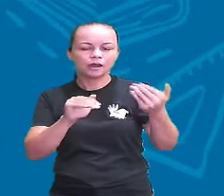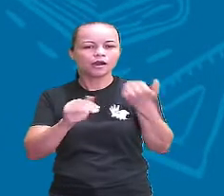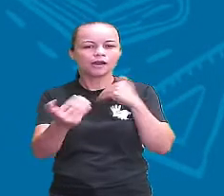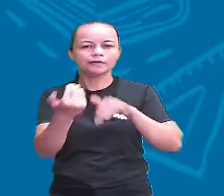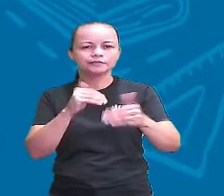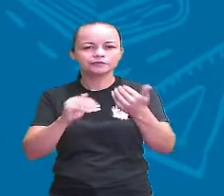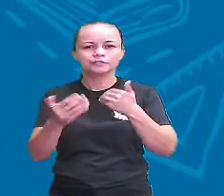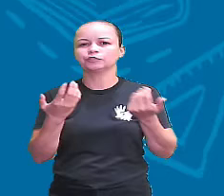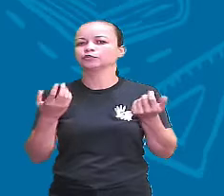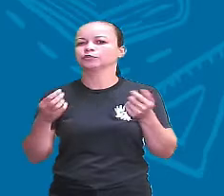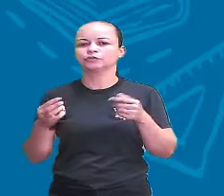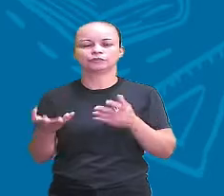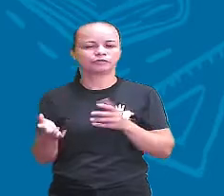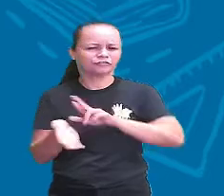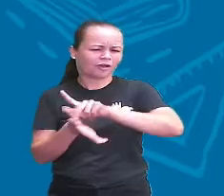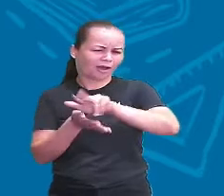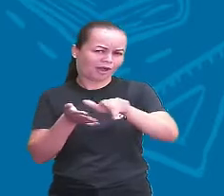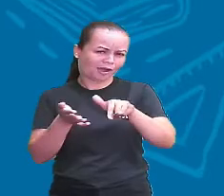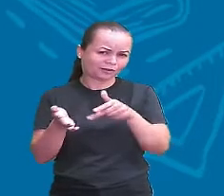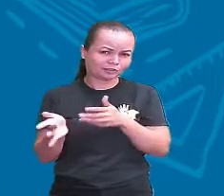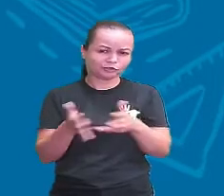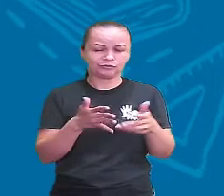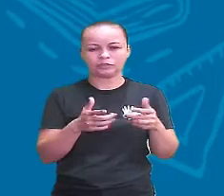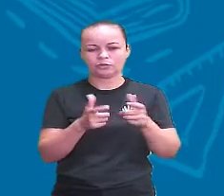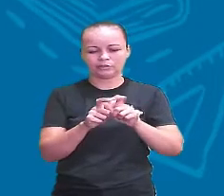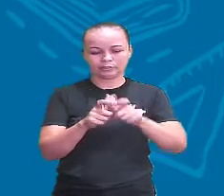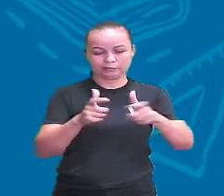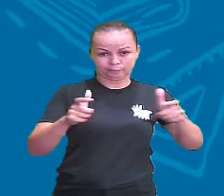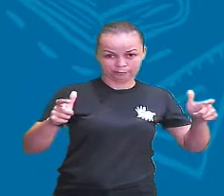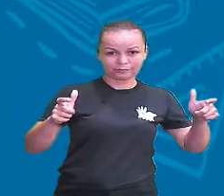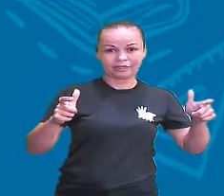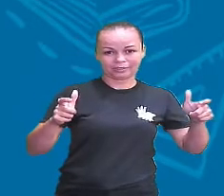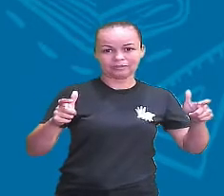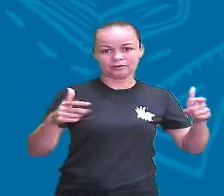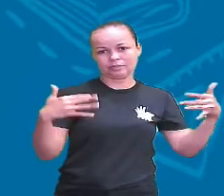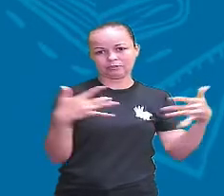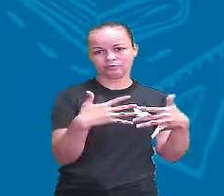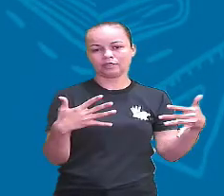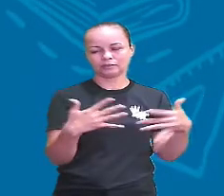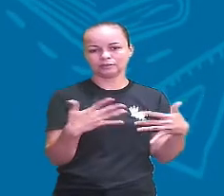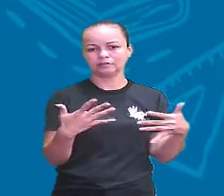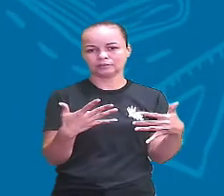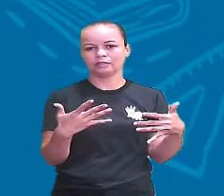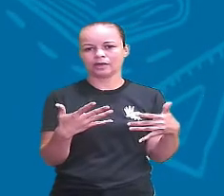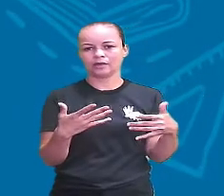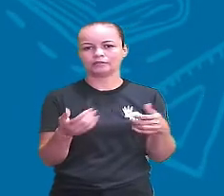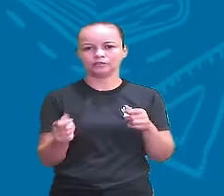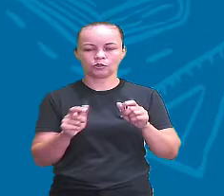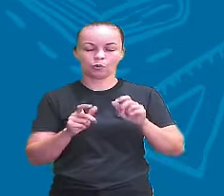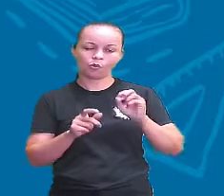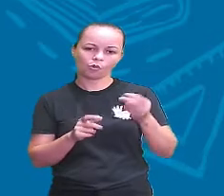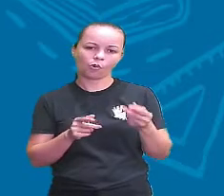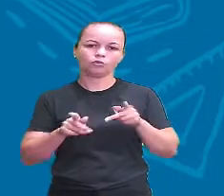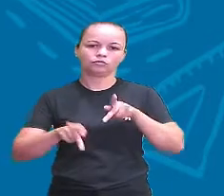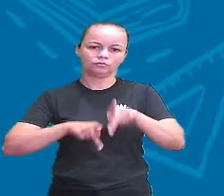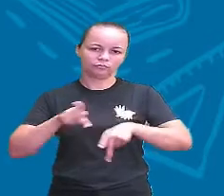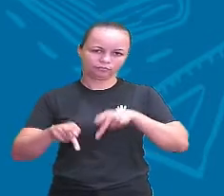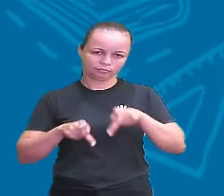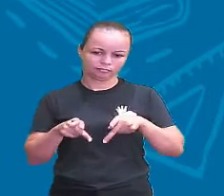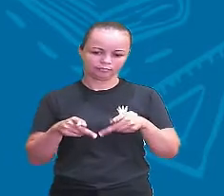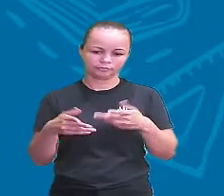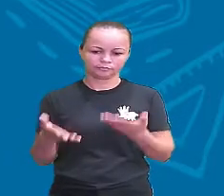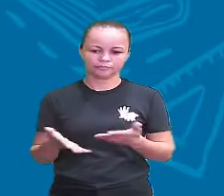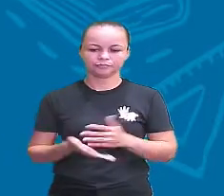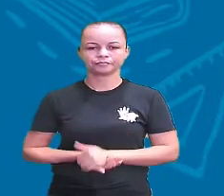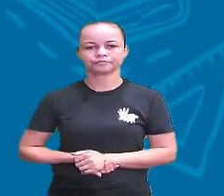que podem aparecer, né, com esse crescimento desordenado da população.